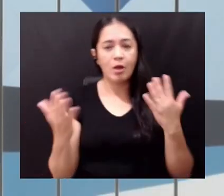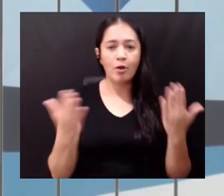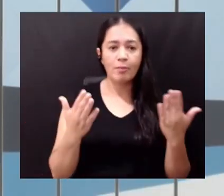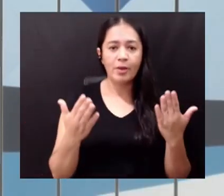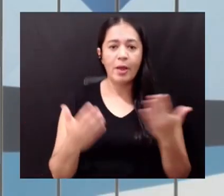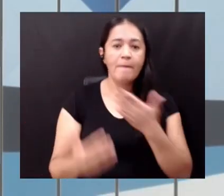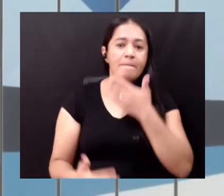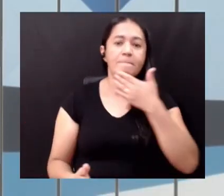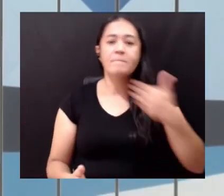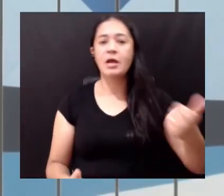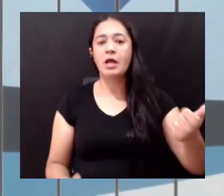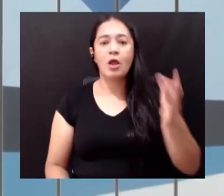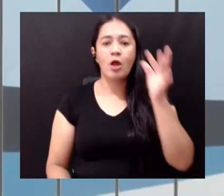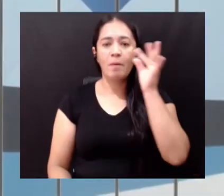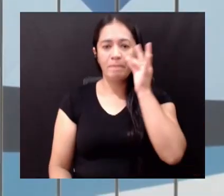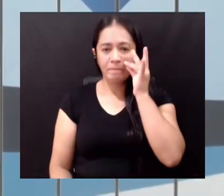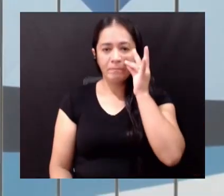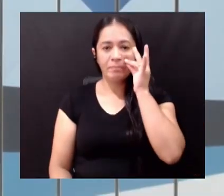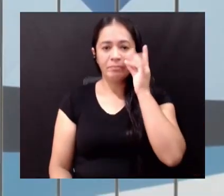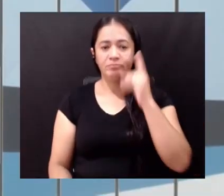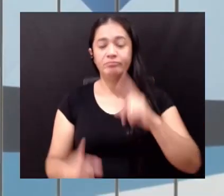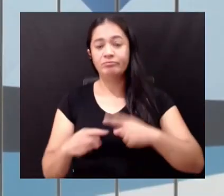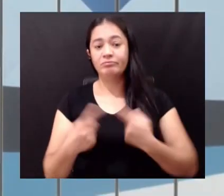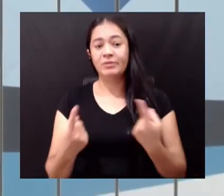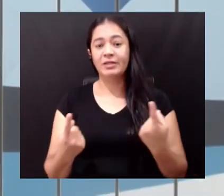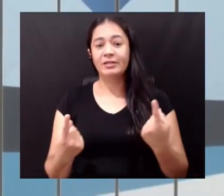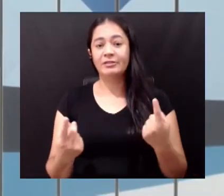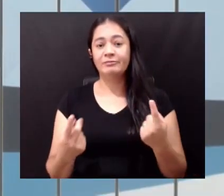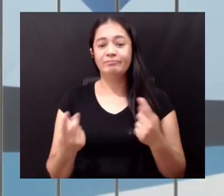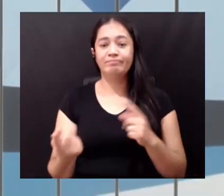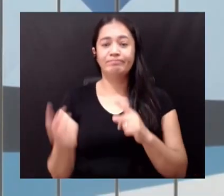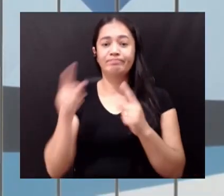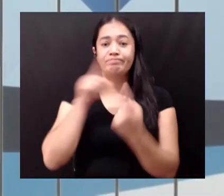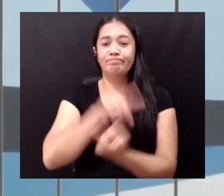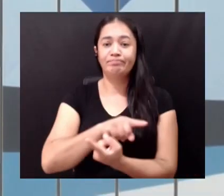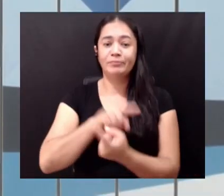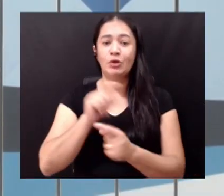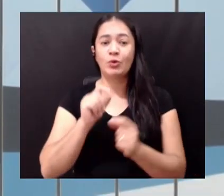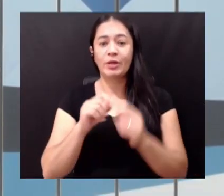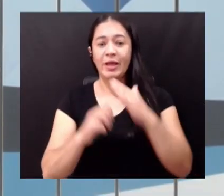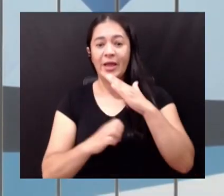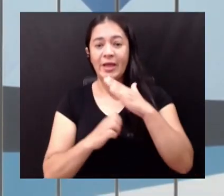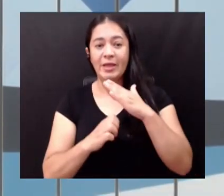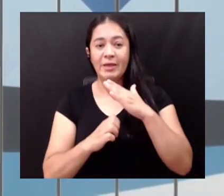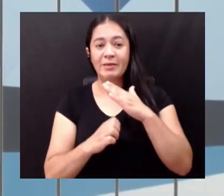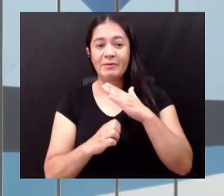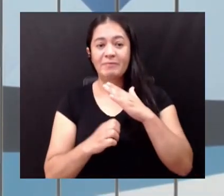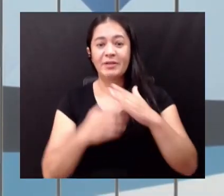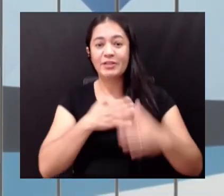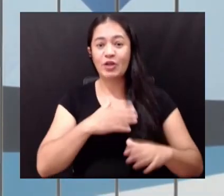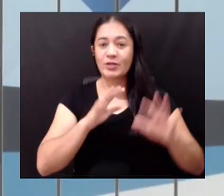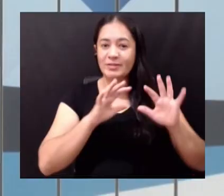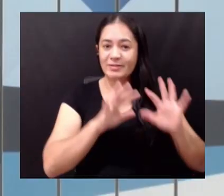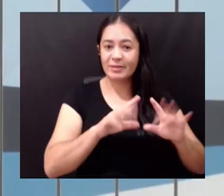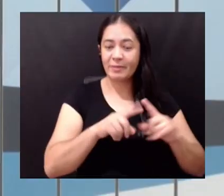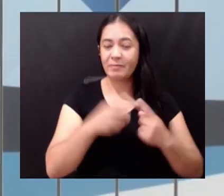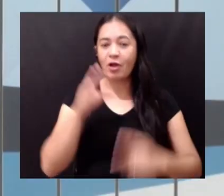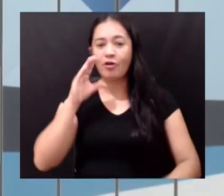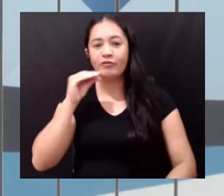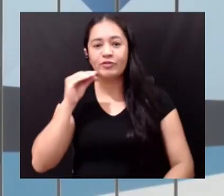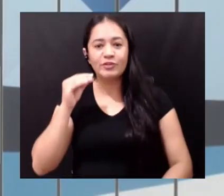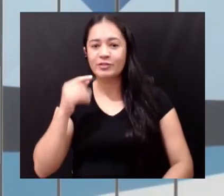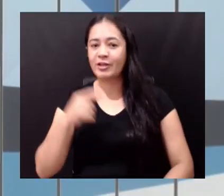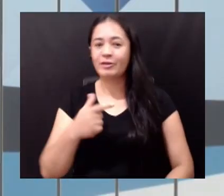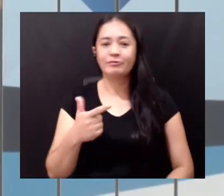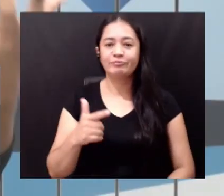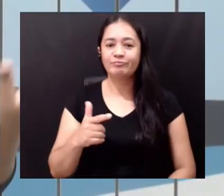perto. Mas a gente tem um contraponto, né? Apesar das empresas acharem isso, os colaboradores não acharam. Então viram muitas vantagens em estar